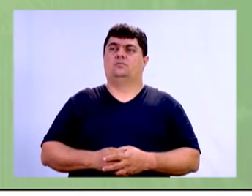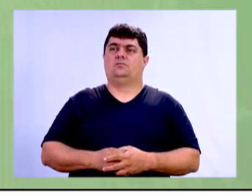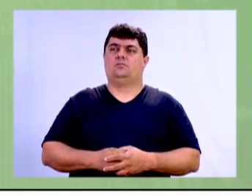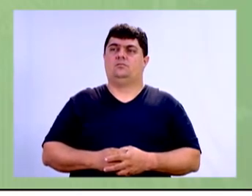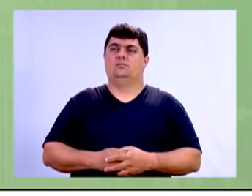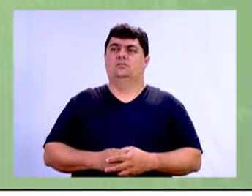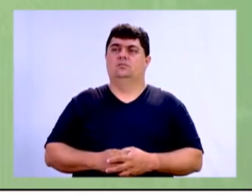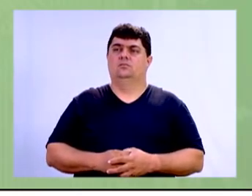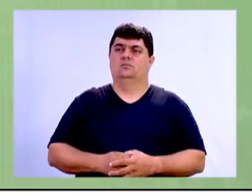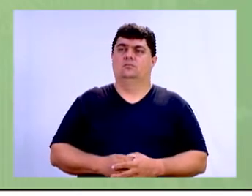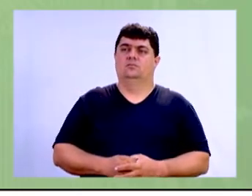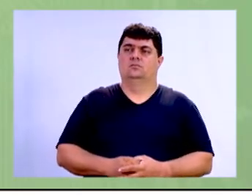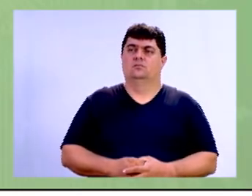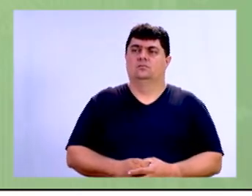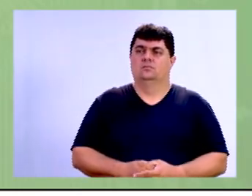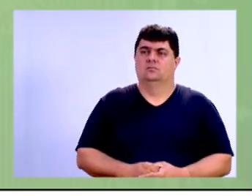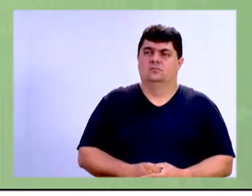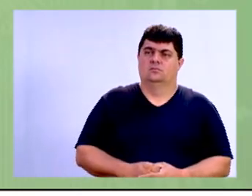Bem,